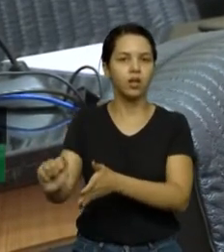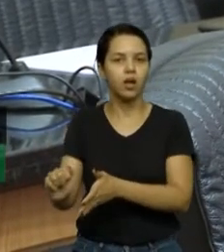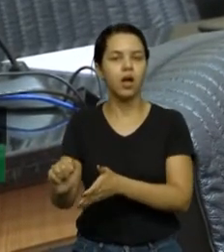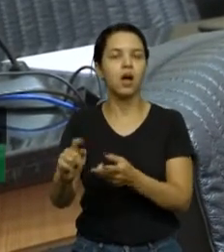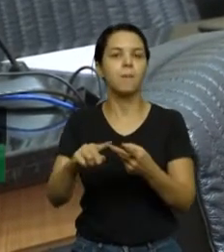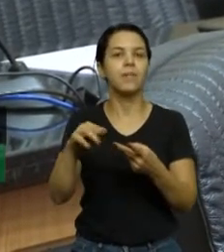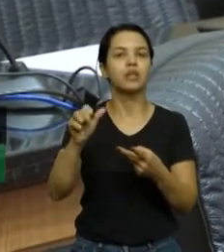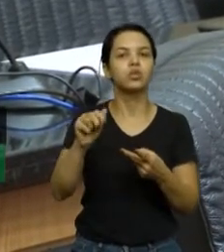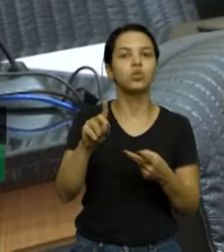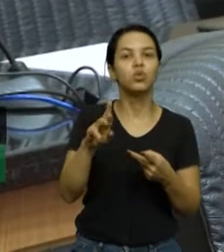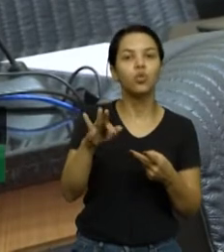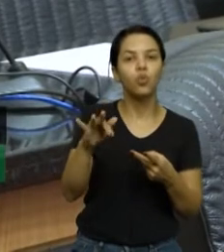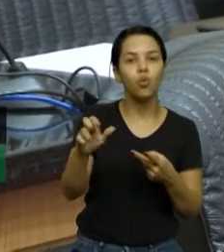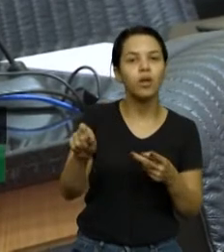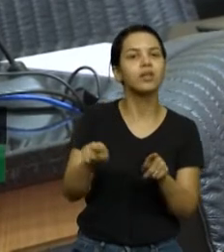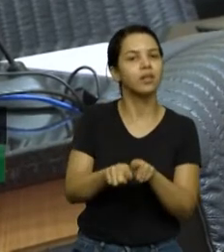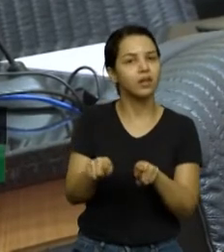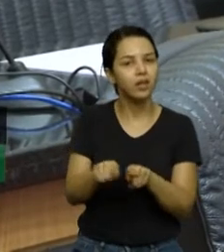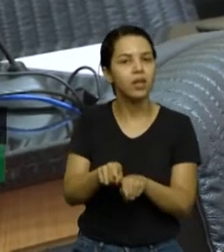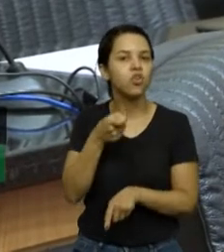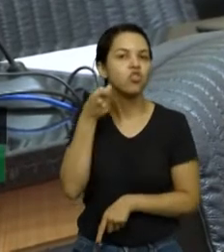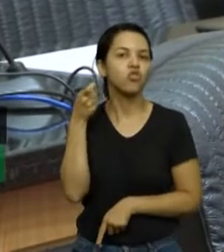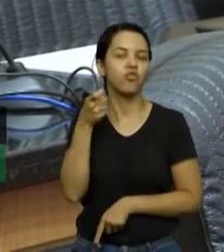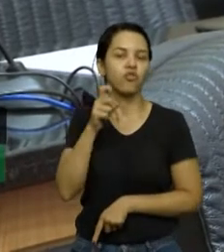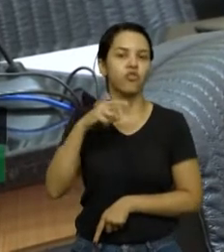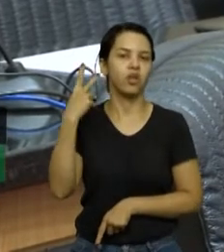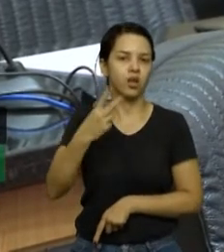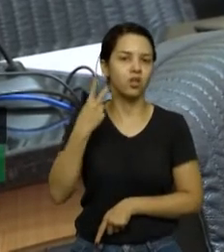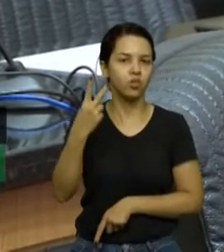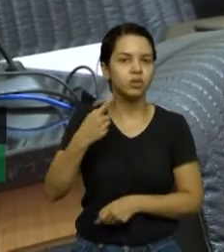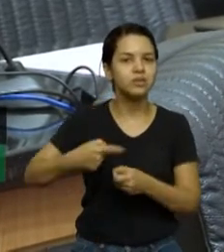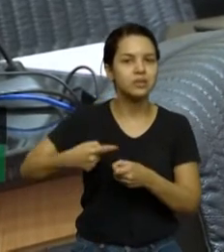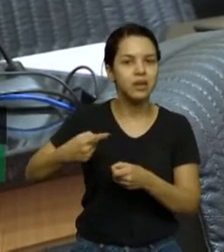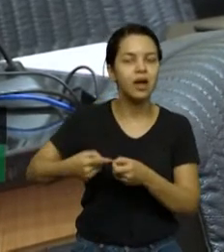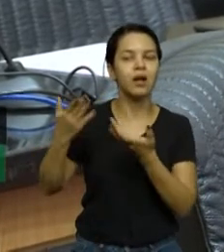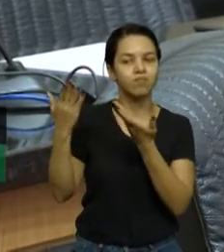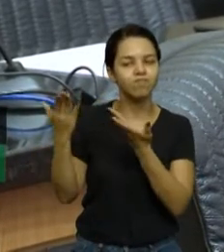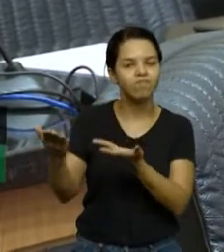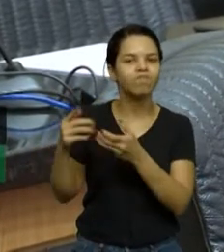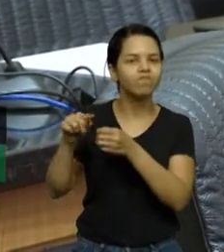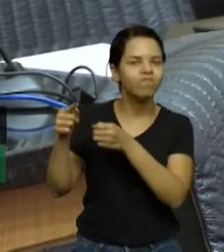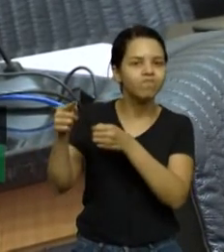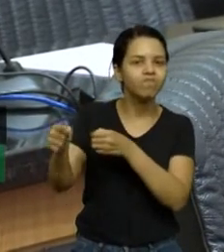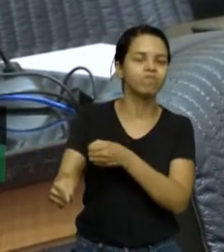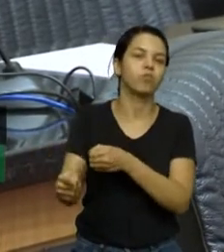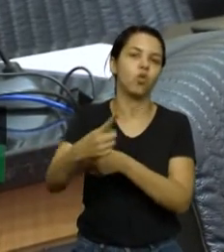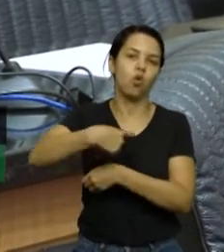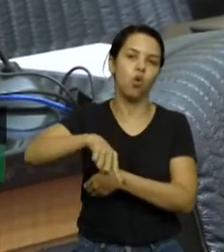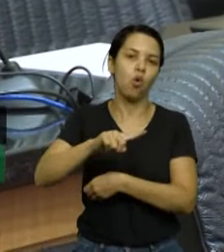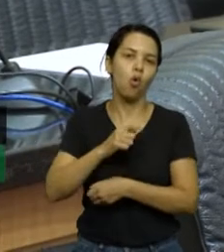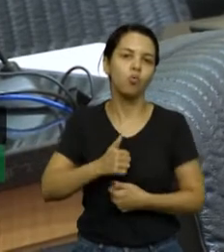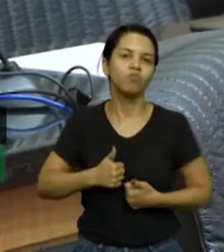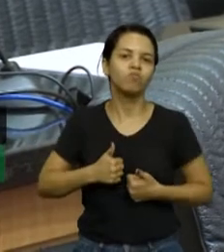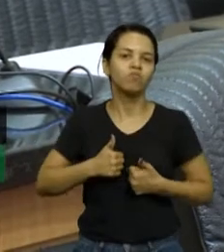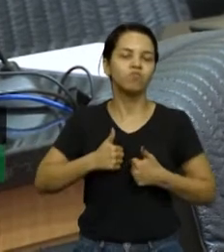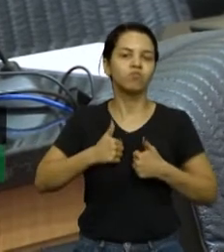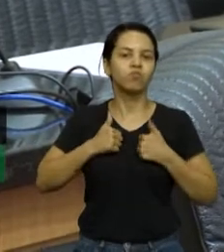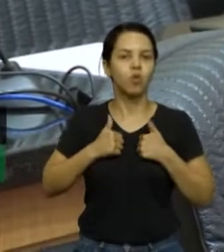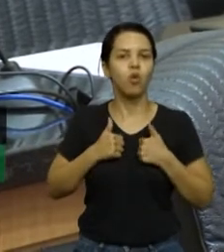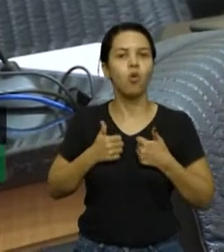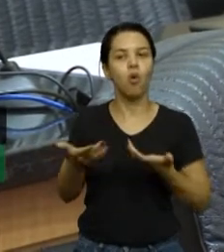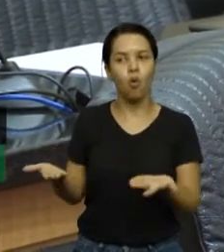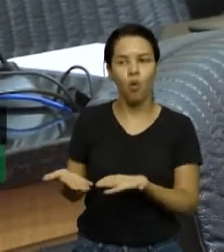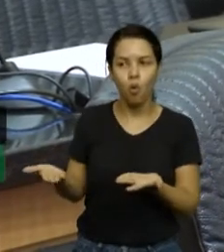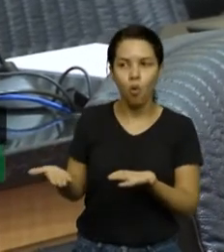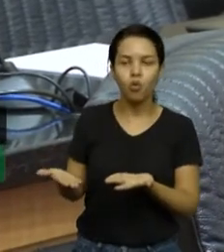também, ex-vereador lá da cidade de Santa Terezinha, e a gente fica muito orgulhoso, presidente, por estar recebendo